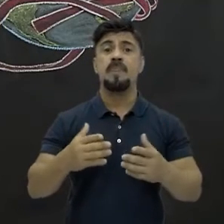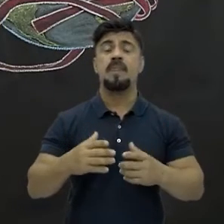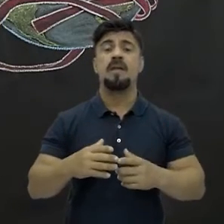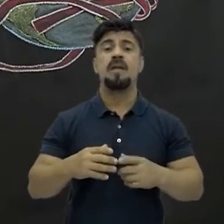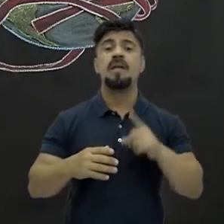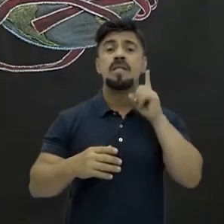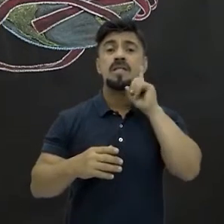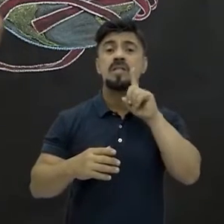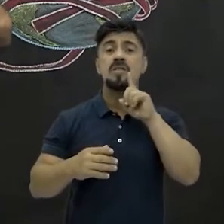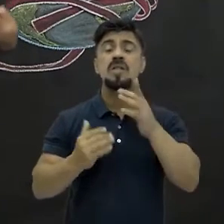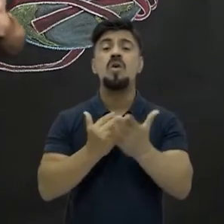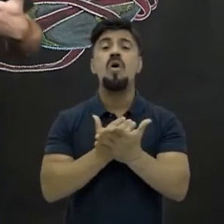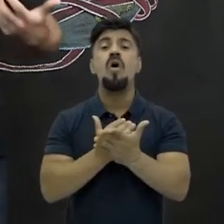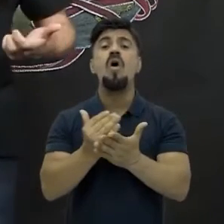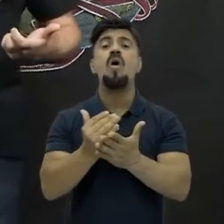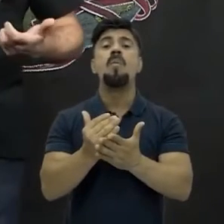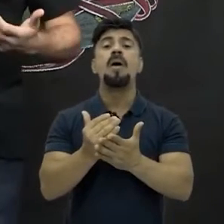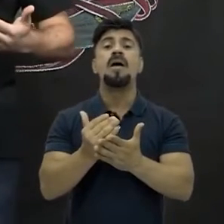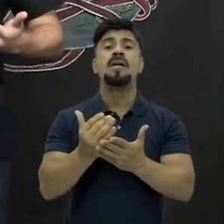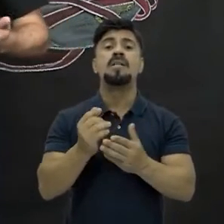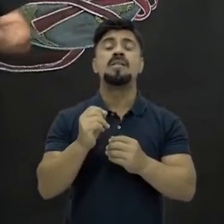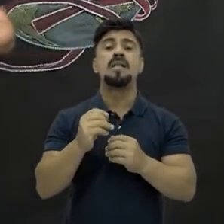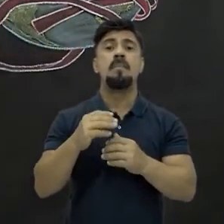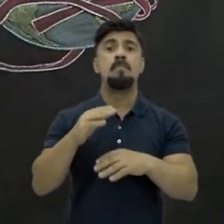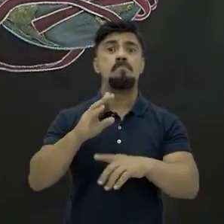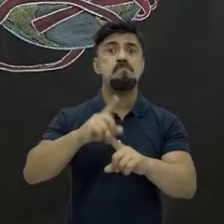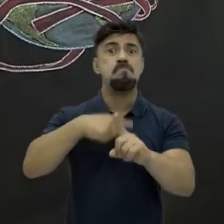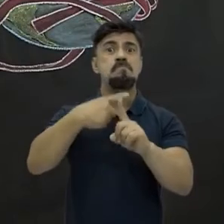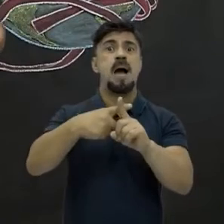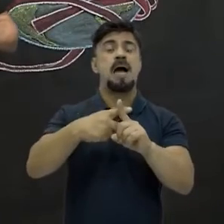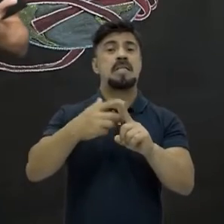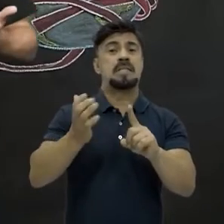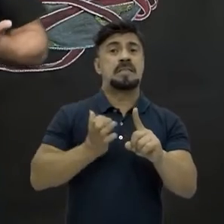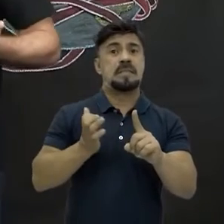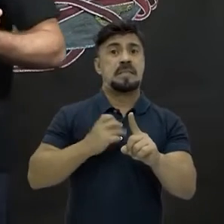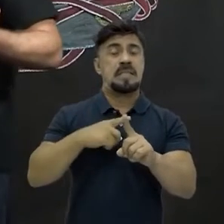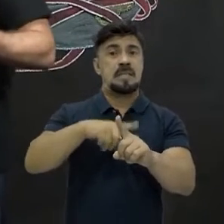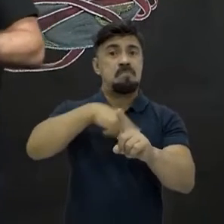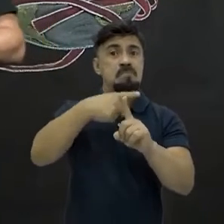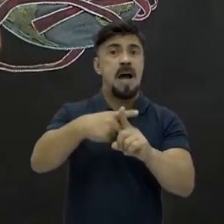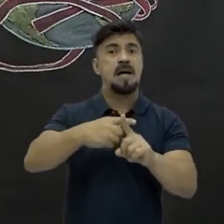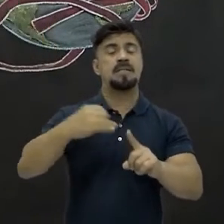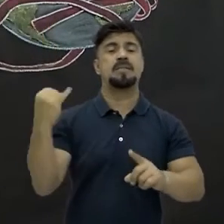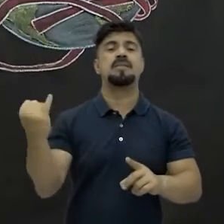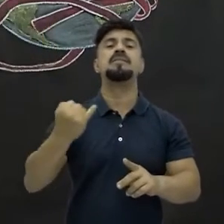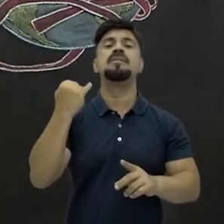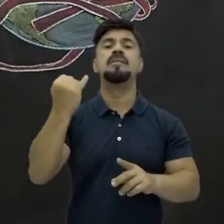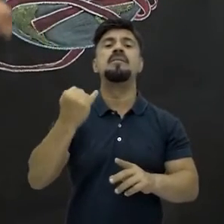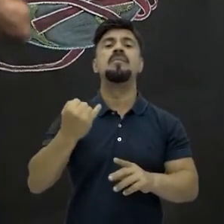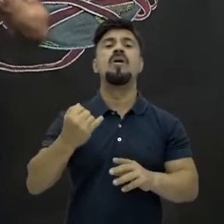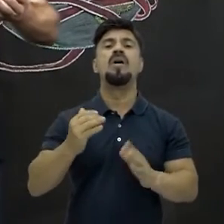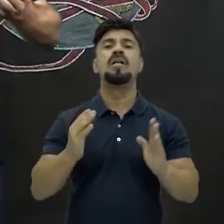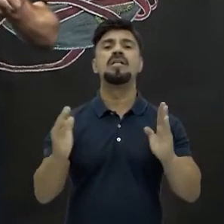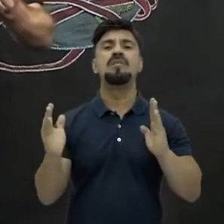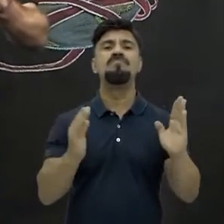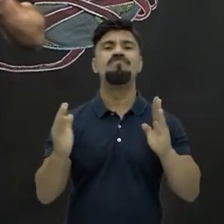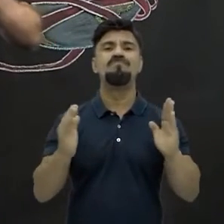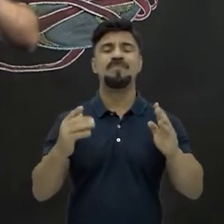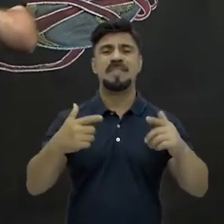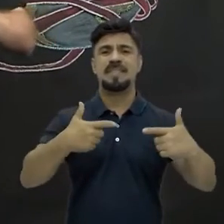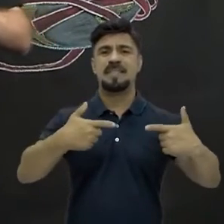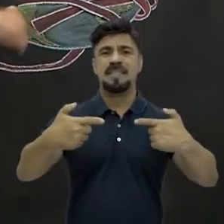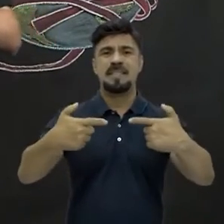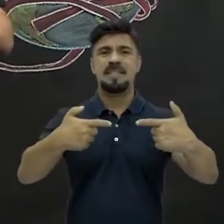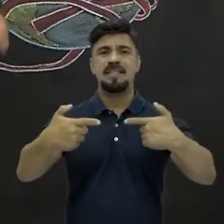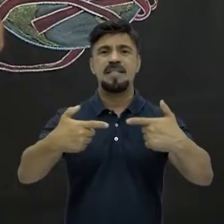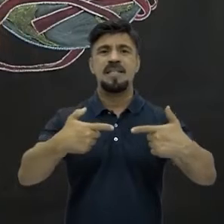os Estados Unidos começam a ter cada vez mais riqueza, ter cada vez mais importância. E aí entra o período da entreguerras,